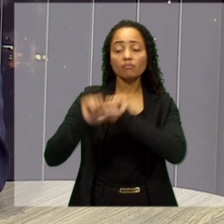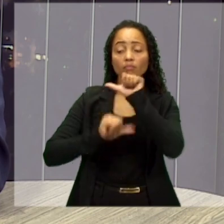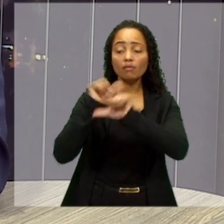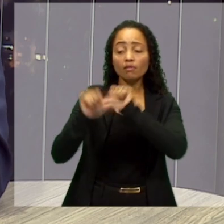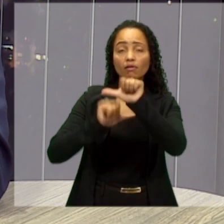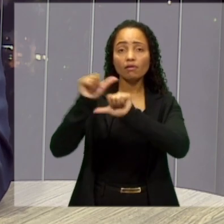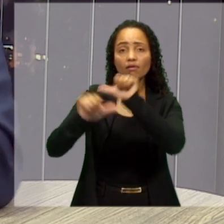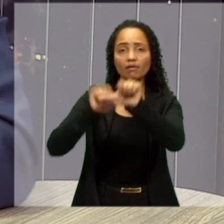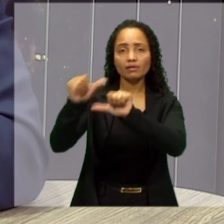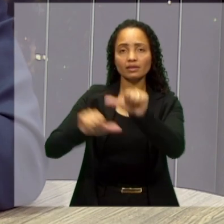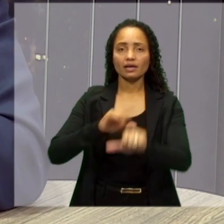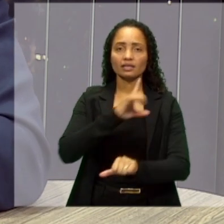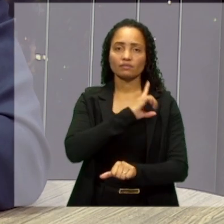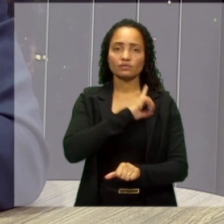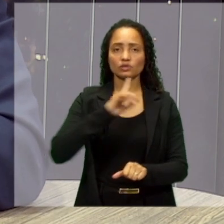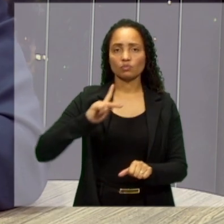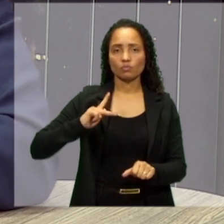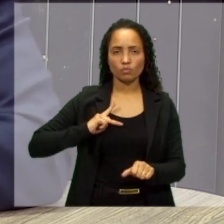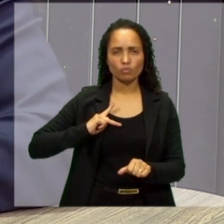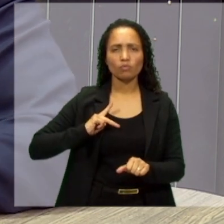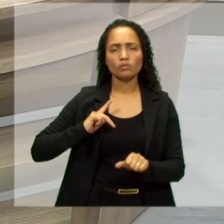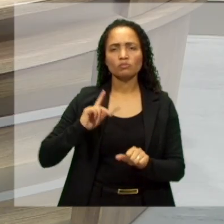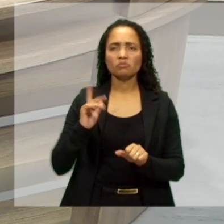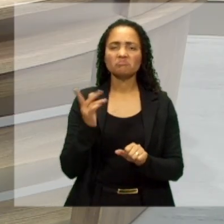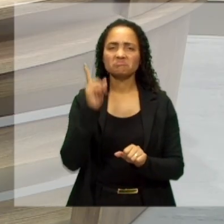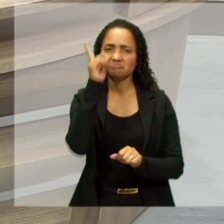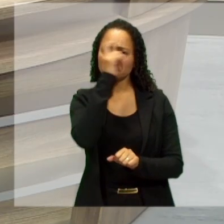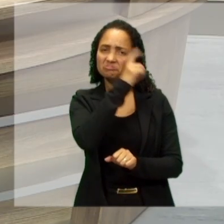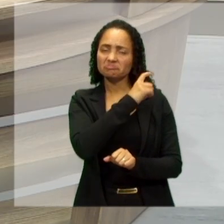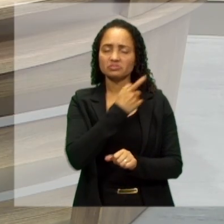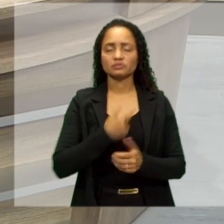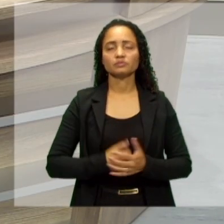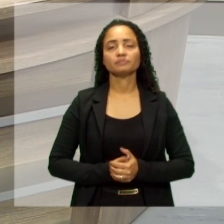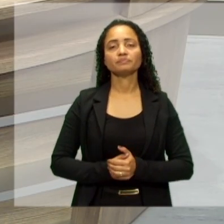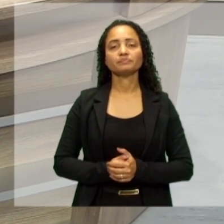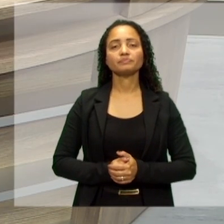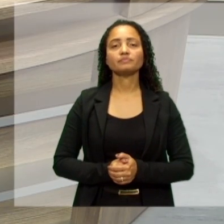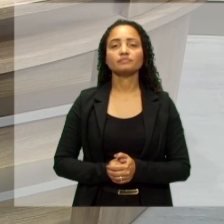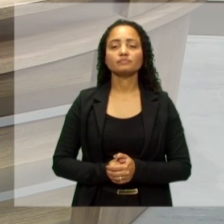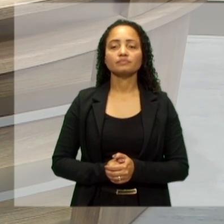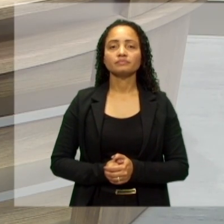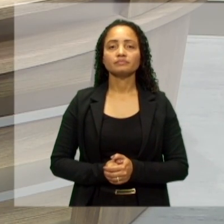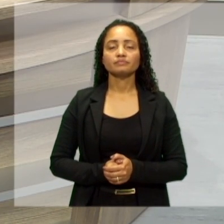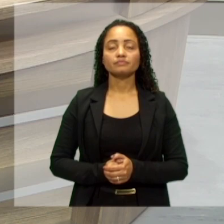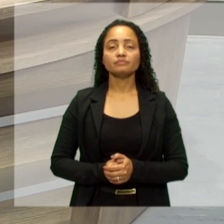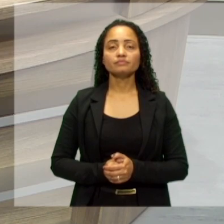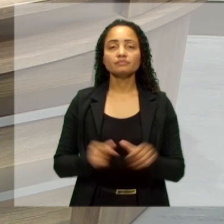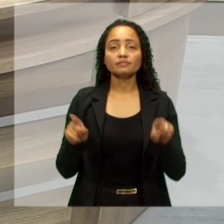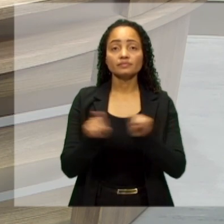do processo, ela pode acontecer, mas é bem raro. E outro ponto importante é que, ainda que